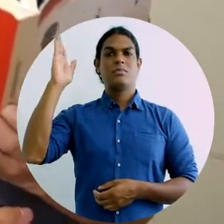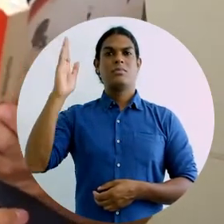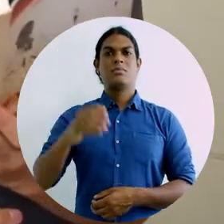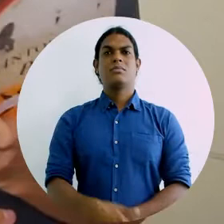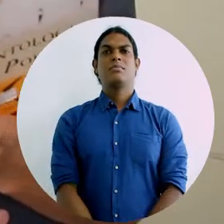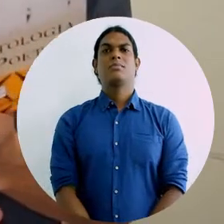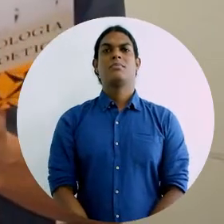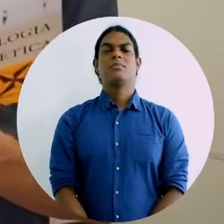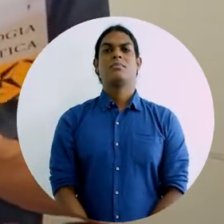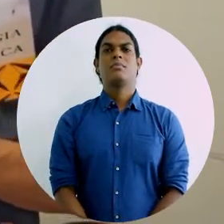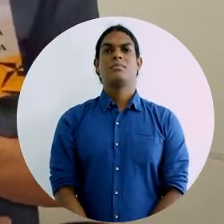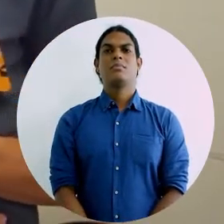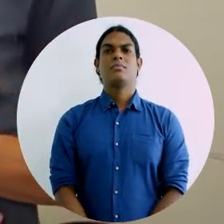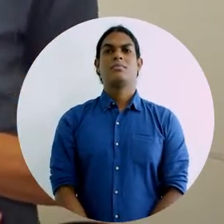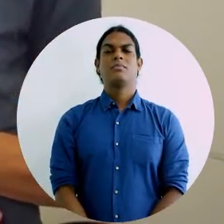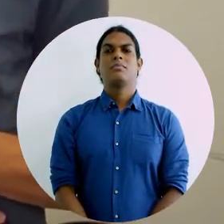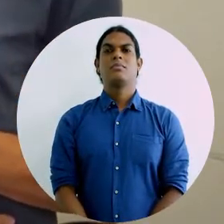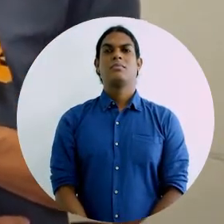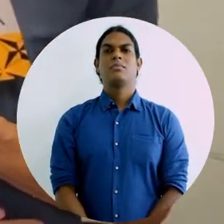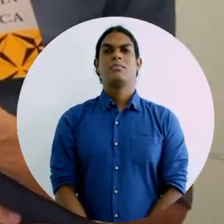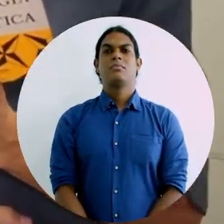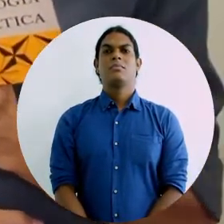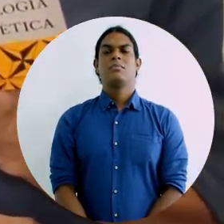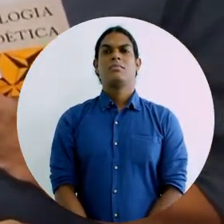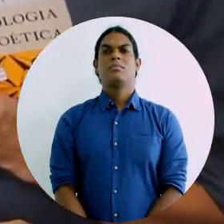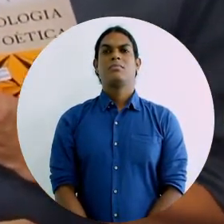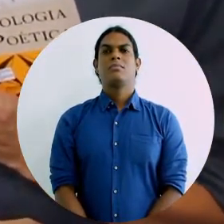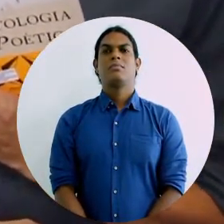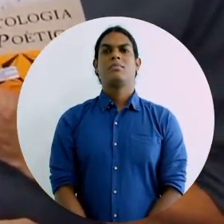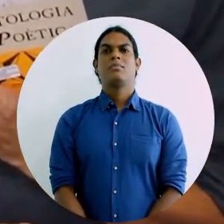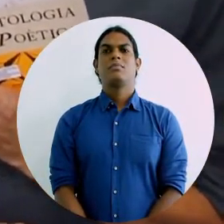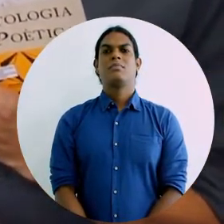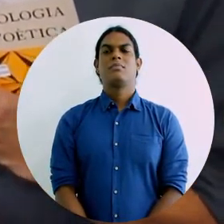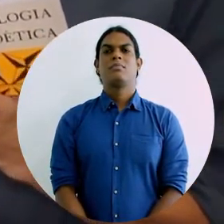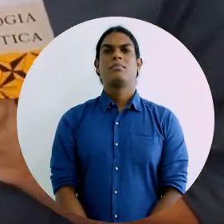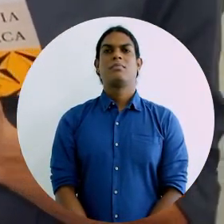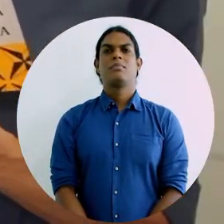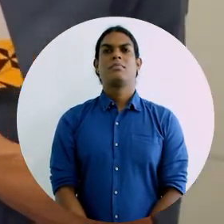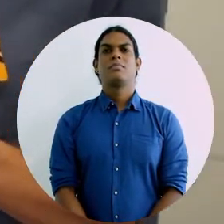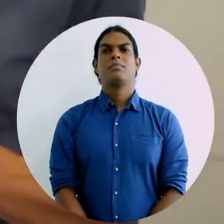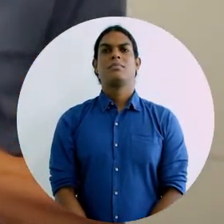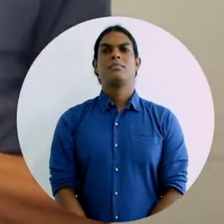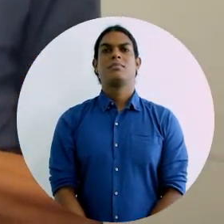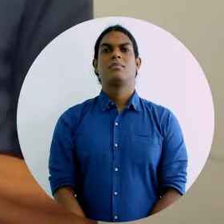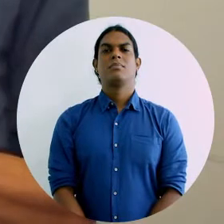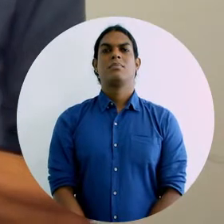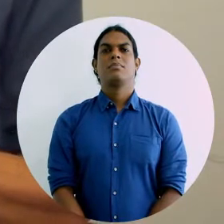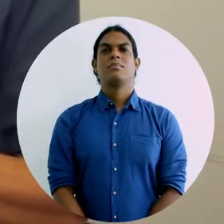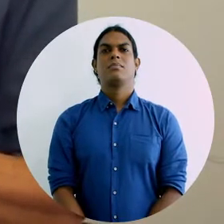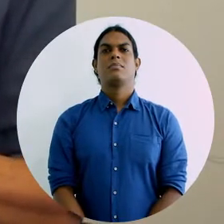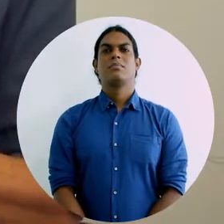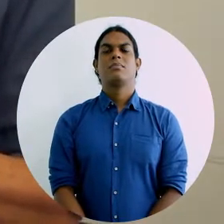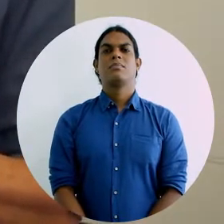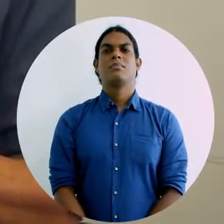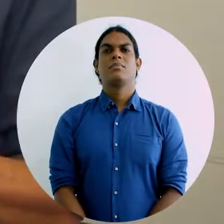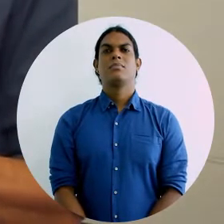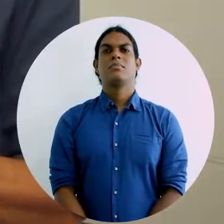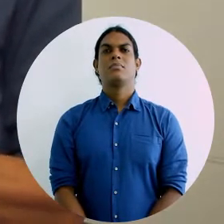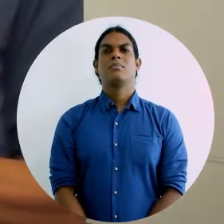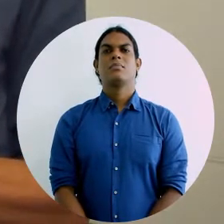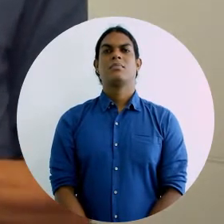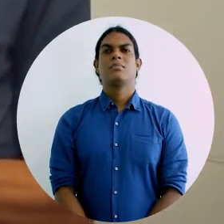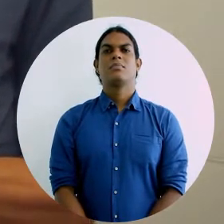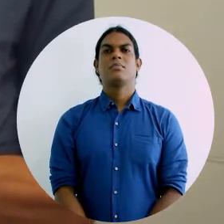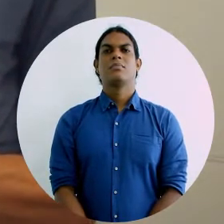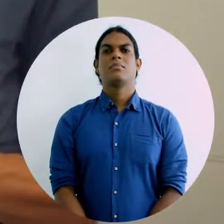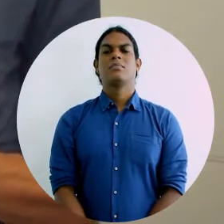mudas telepáticas, pensem nas meninas cegas inexatas, pensem nas mulheres rotas,